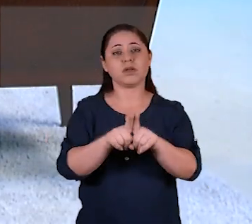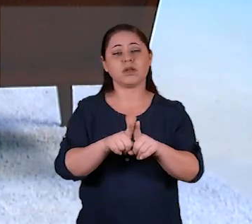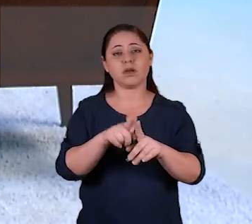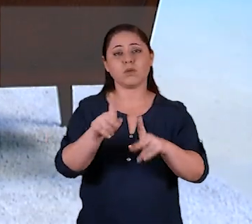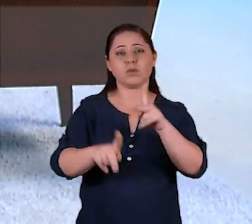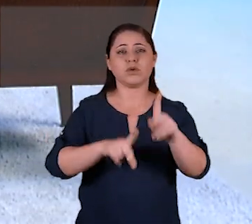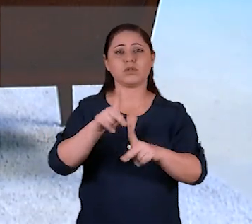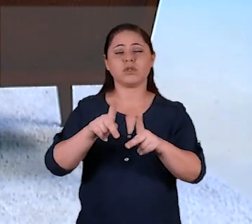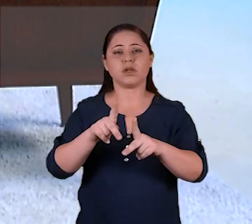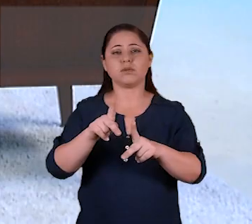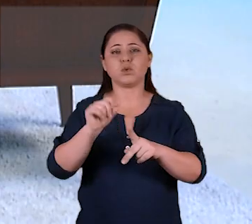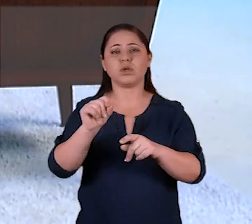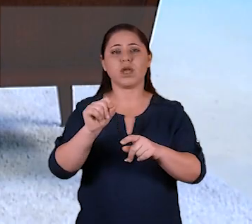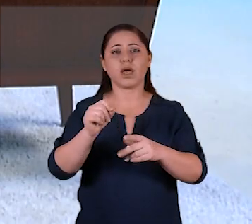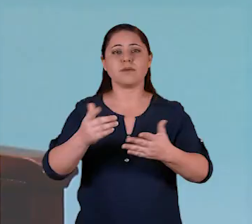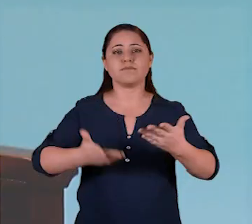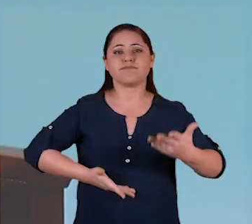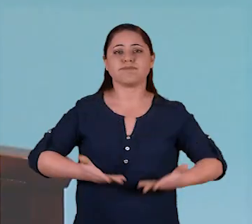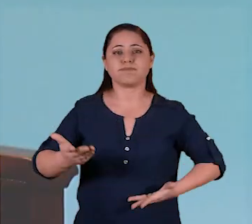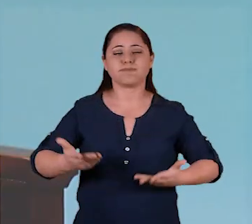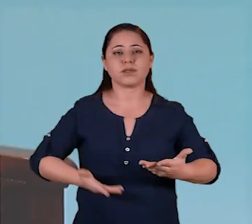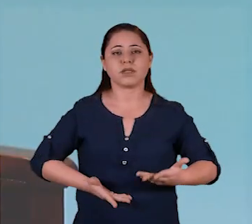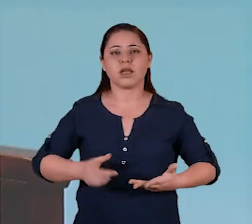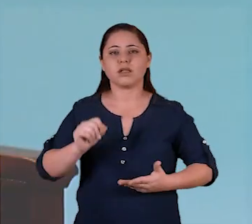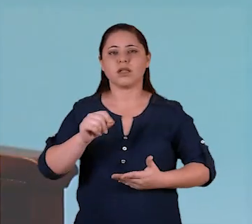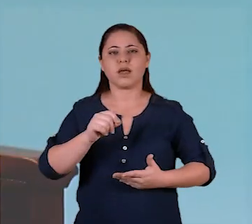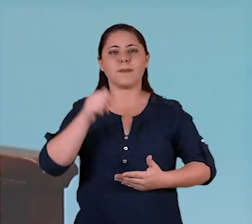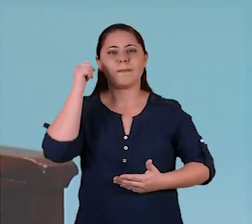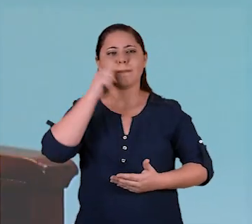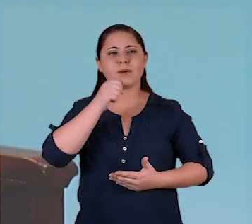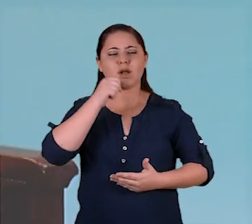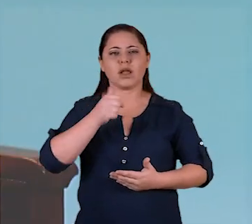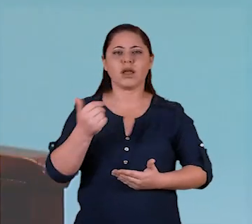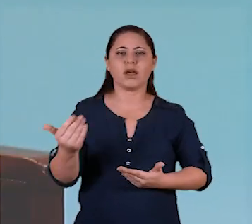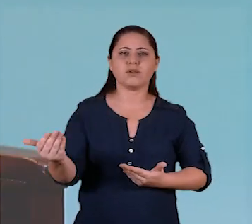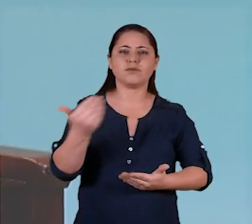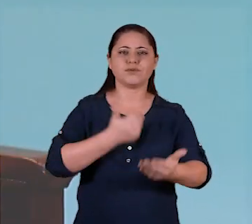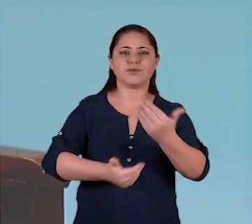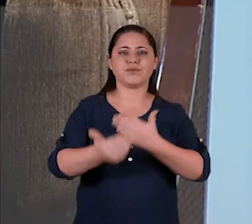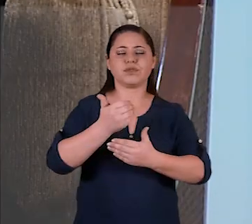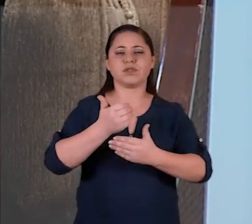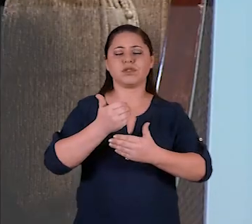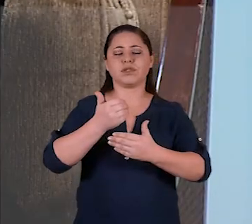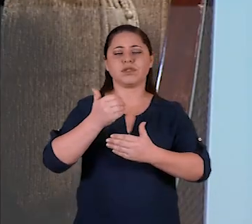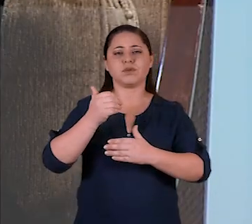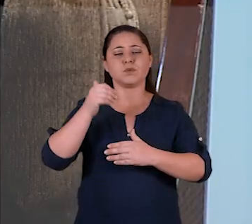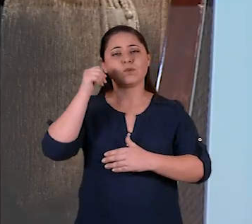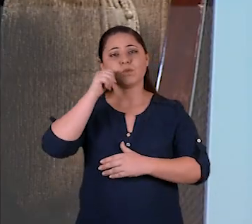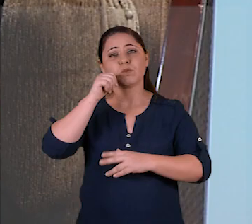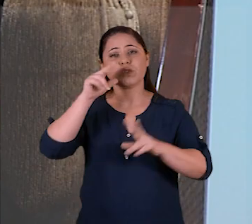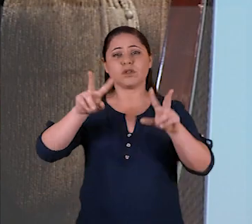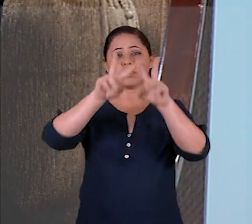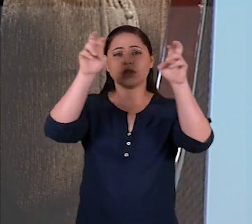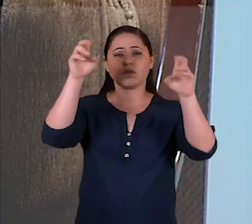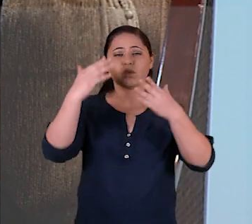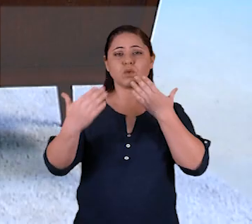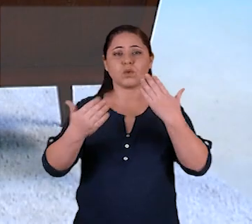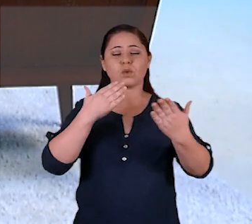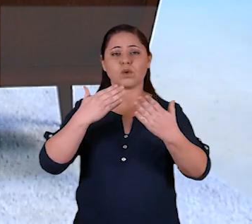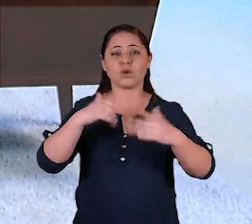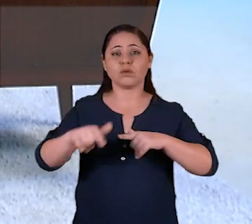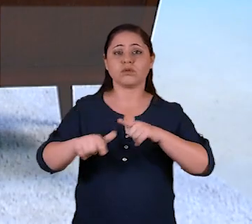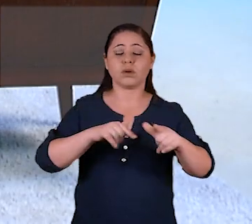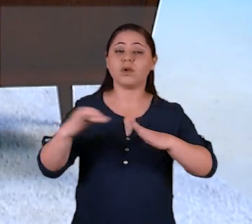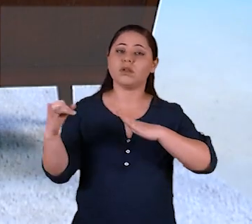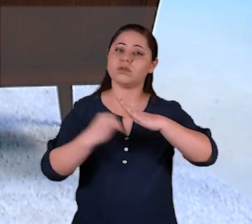população sobre prestação de serviço. Estamos trazendo várias mulheres ao longo desse programa Mulheres em Debate para debater a respeito dos serviços